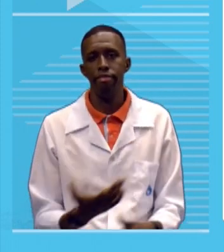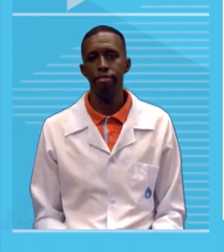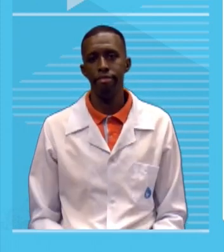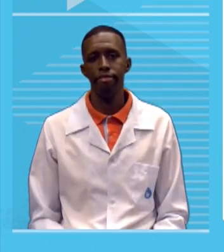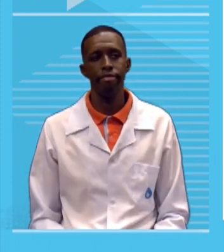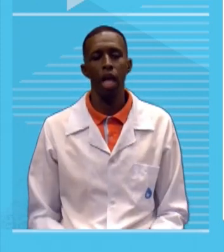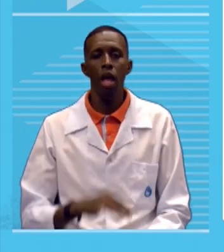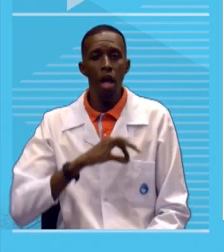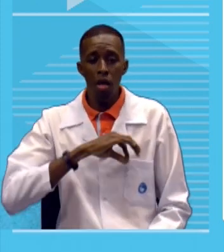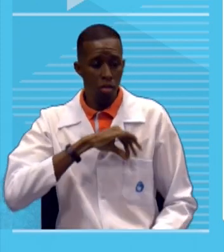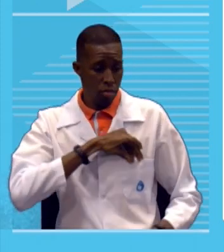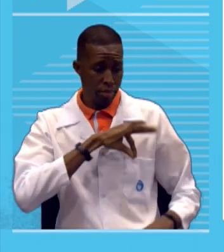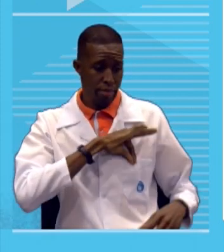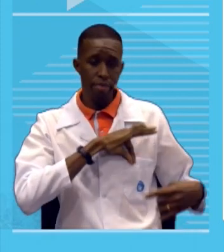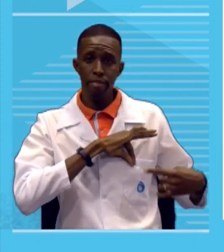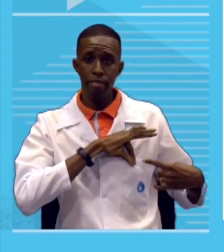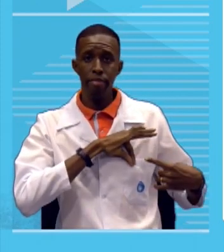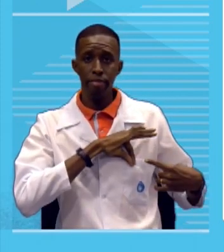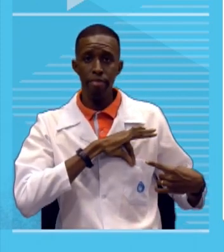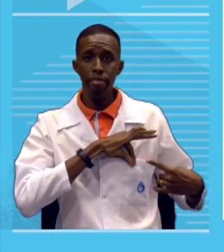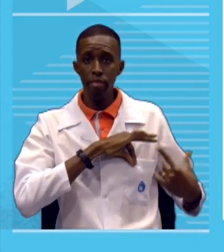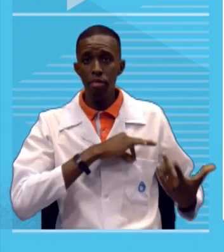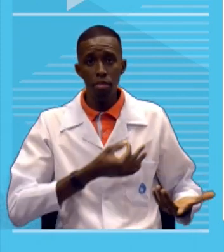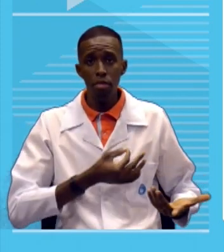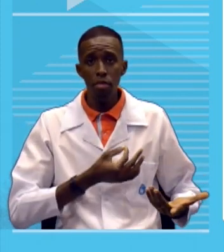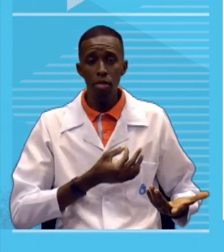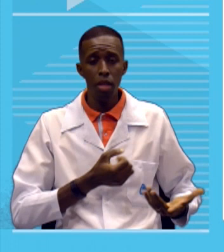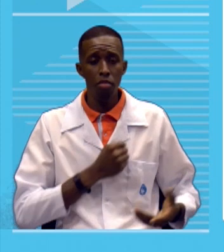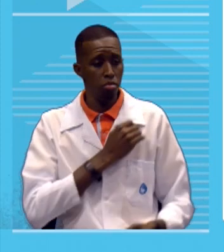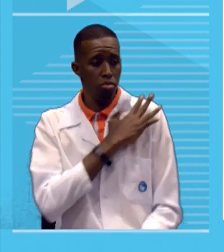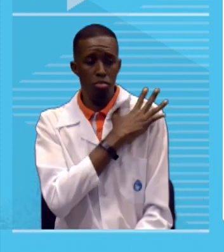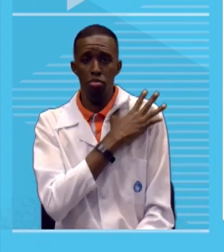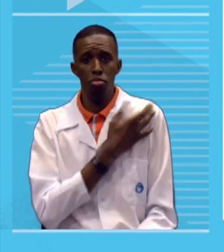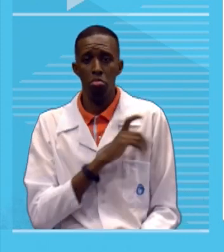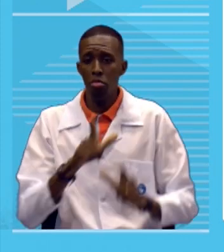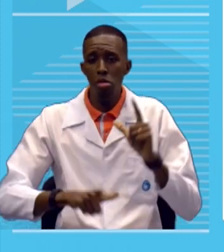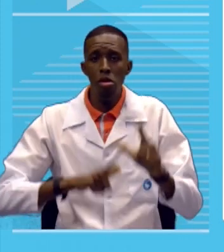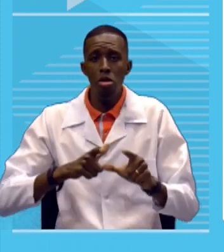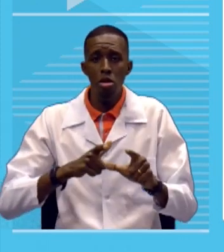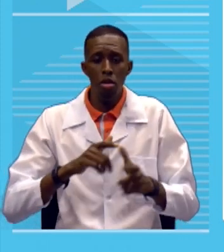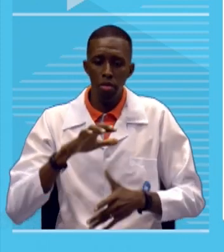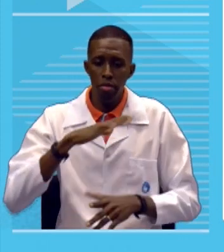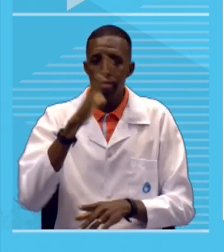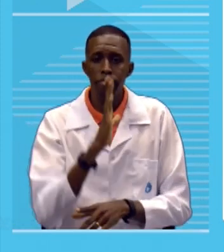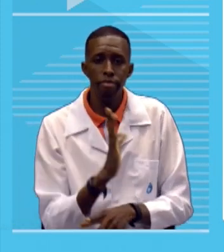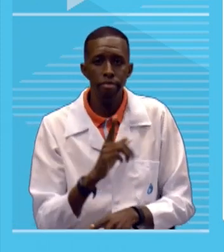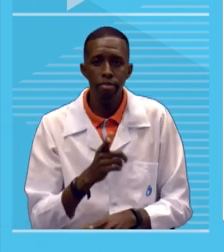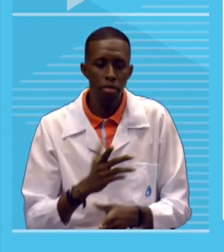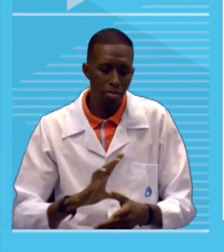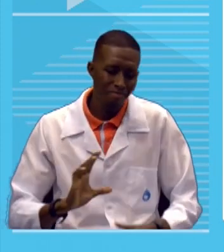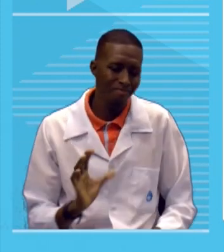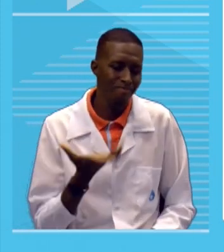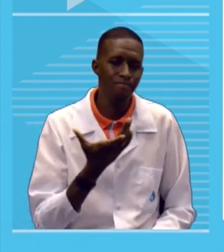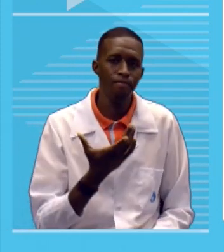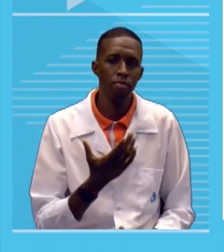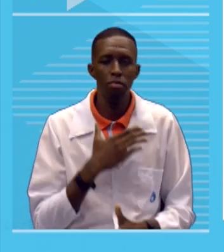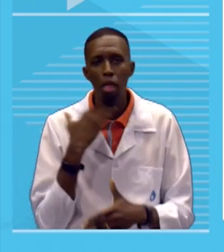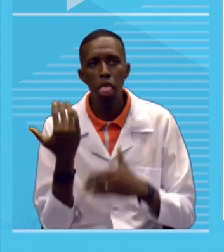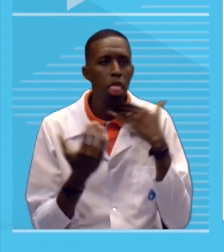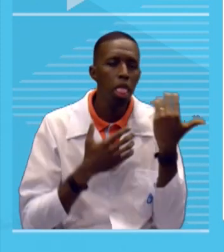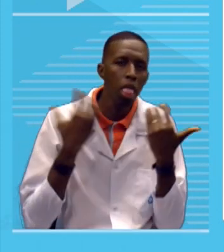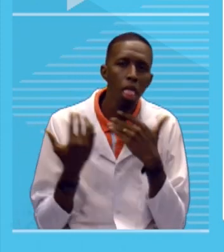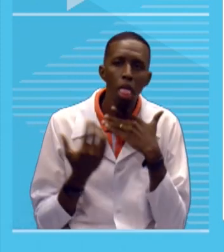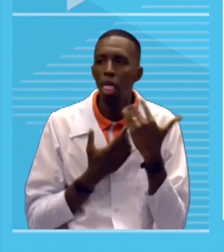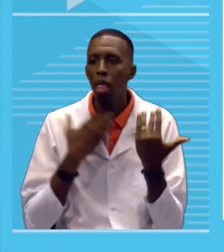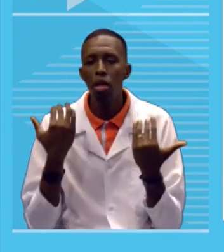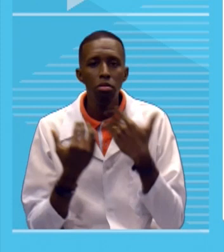a que mais morre, de acordo com o Fórum Brasileiro de Segurança Pública, o mapa da violência. Lembrando que eu sempre cito aqui